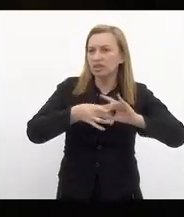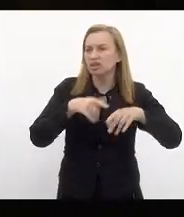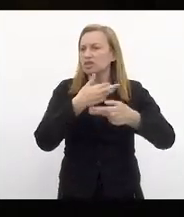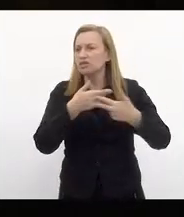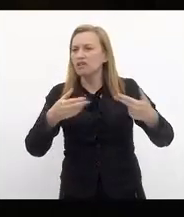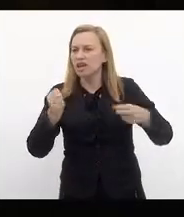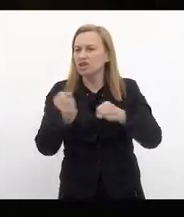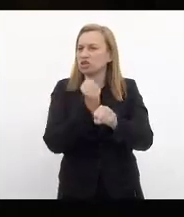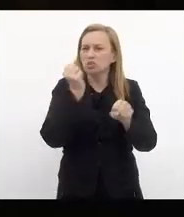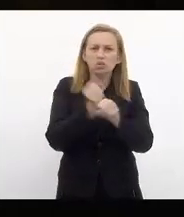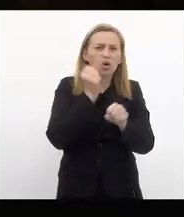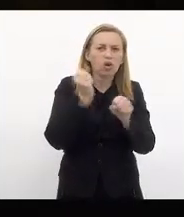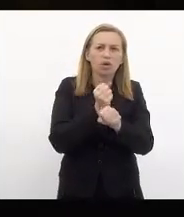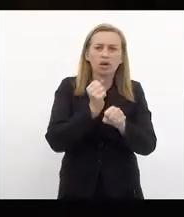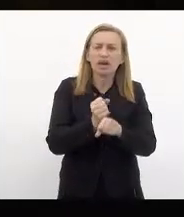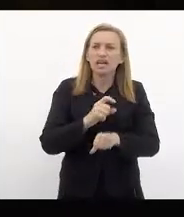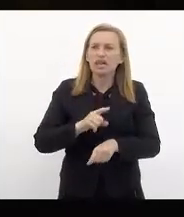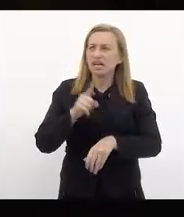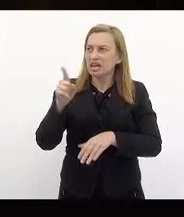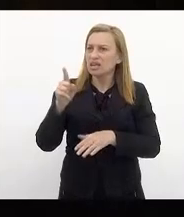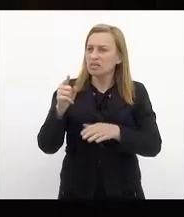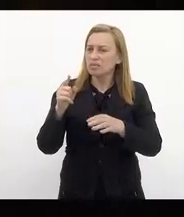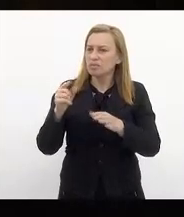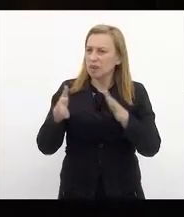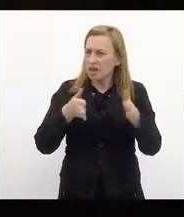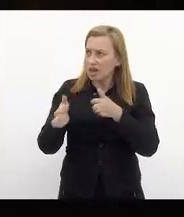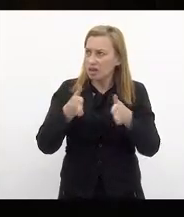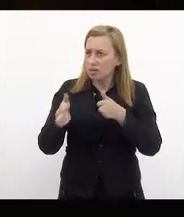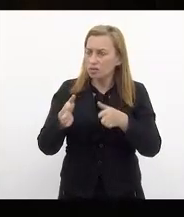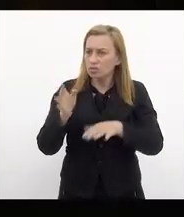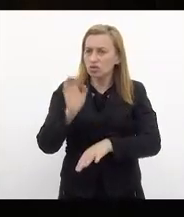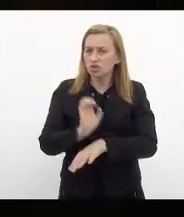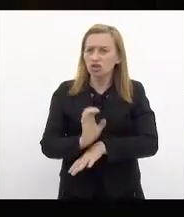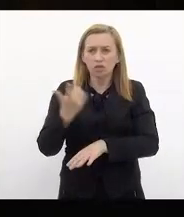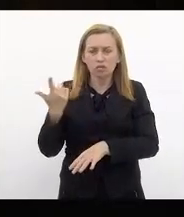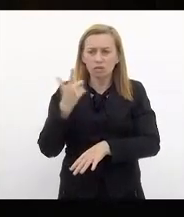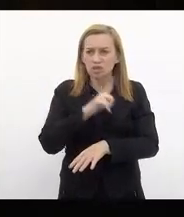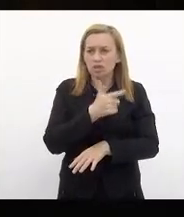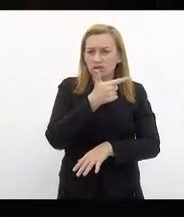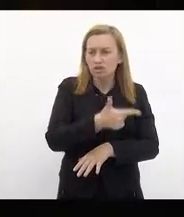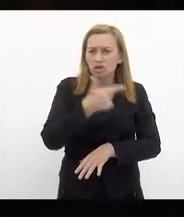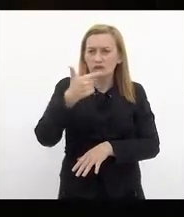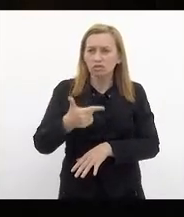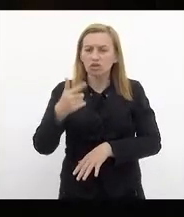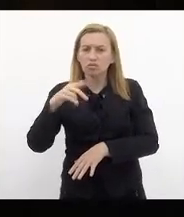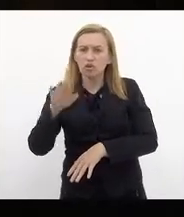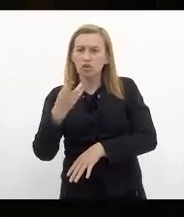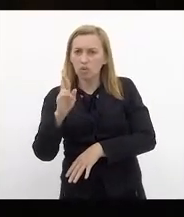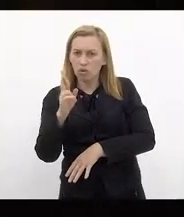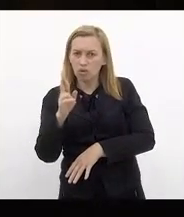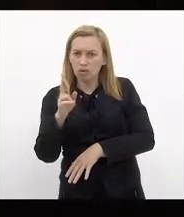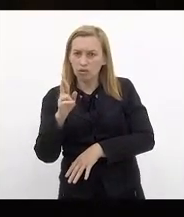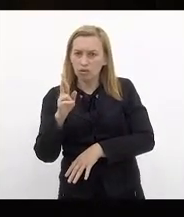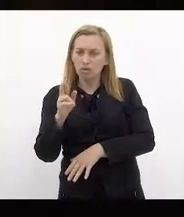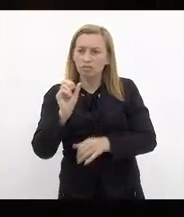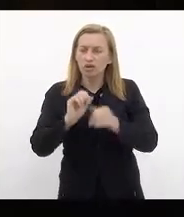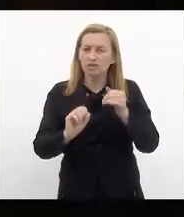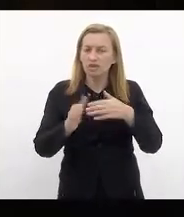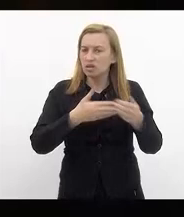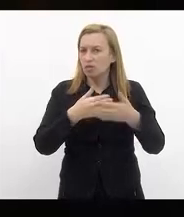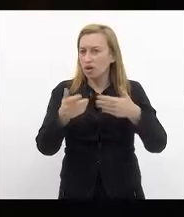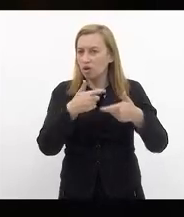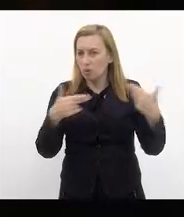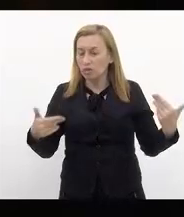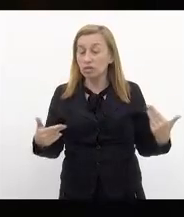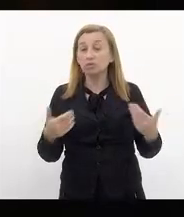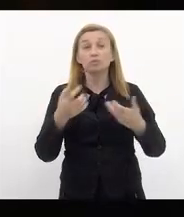muitas obras. Nem naquela época o governo do Estado tinha ganhado 22 bilhões para fazer o que quiser. Então, o